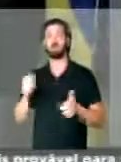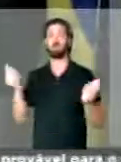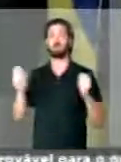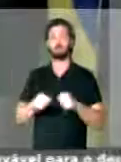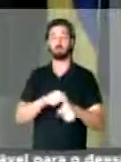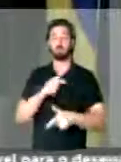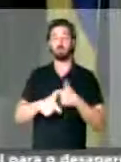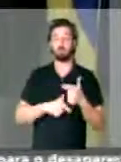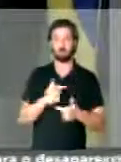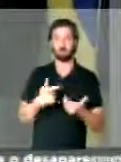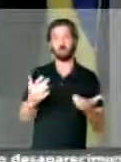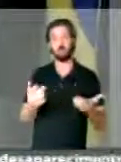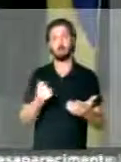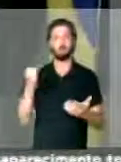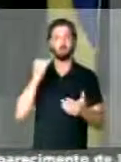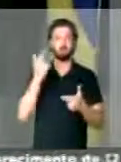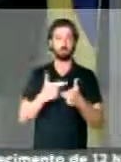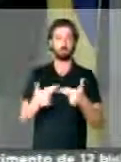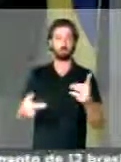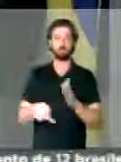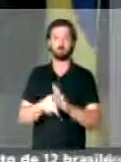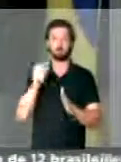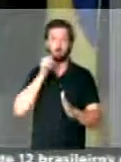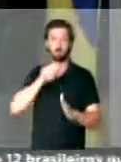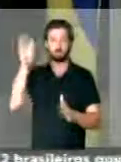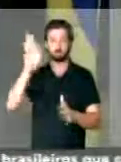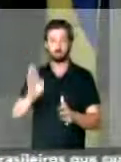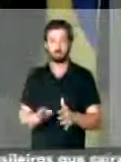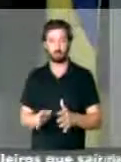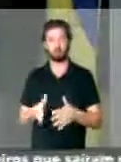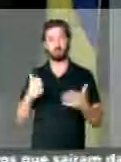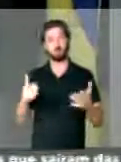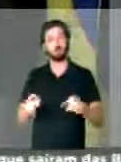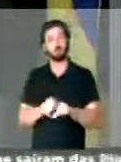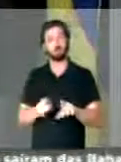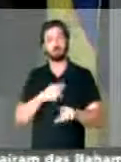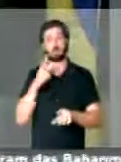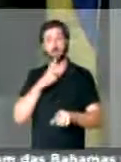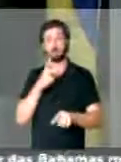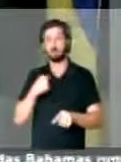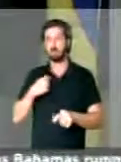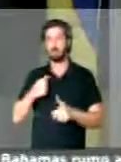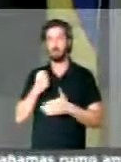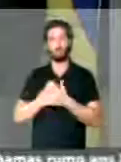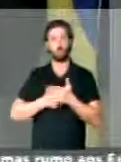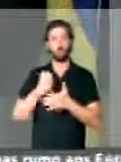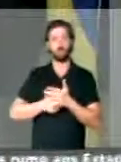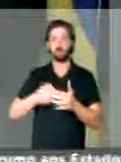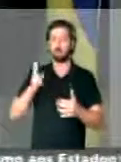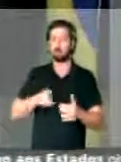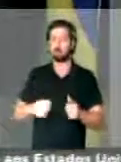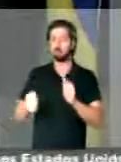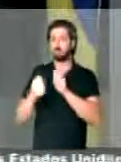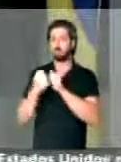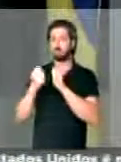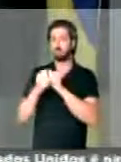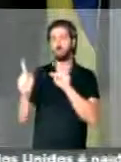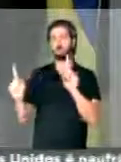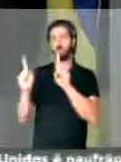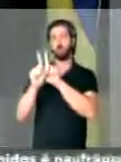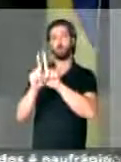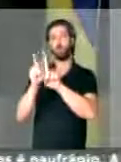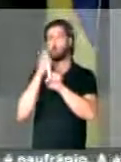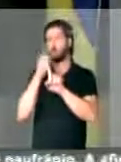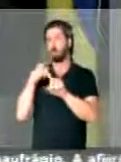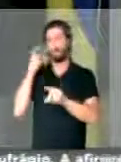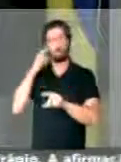trabalhar importantes pautas das mulheres do Brasil. E dizer que sempre lutei lado a lado com os homens, tenho uma